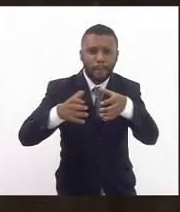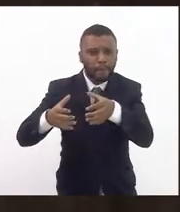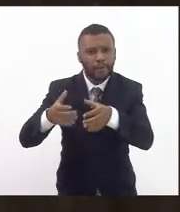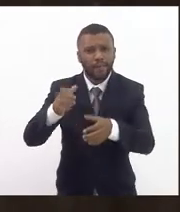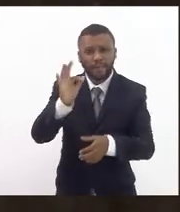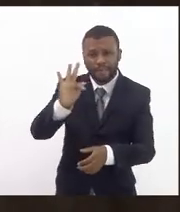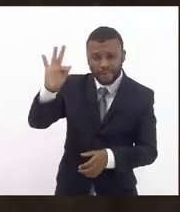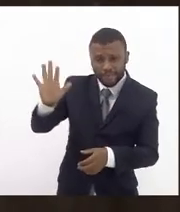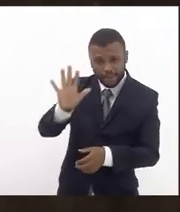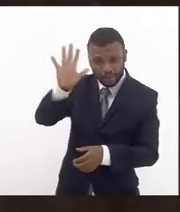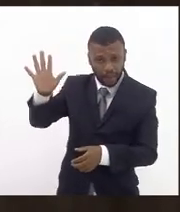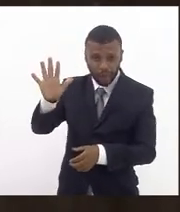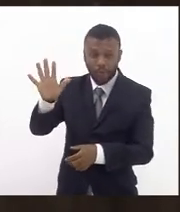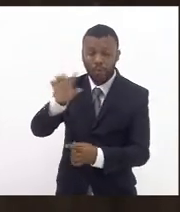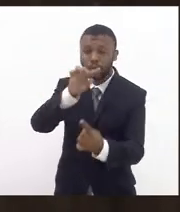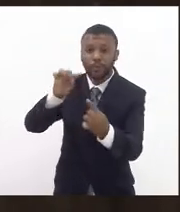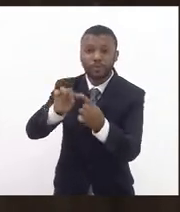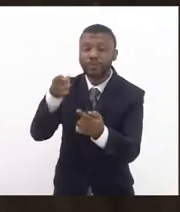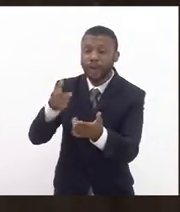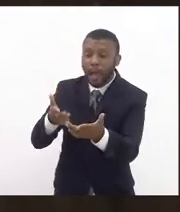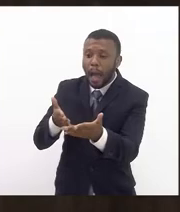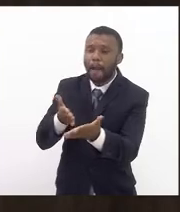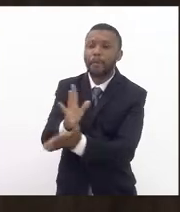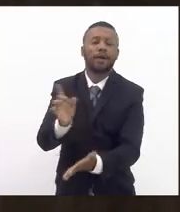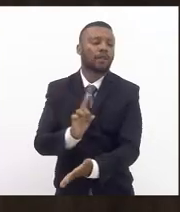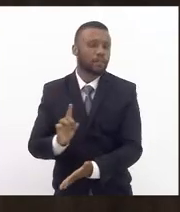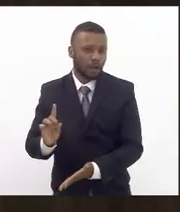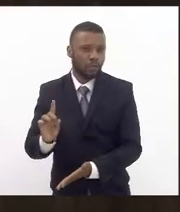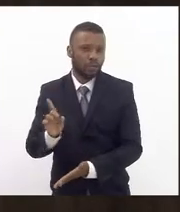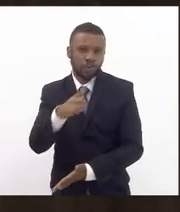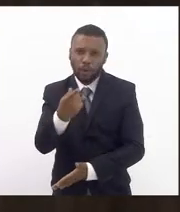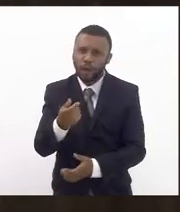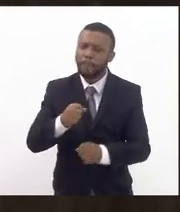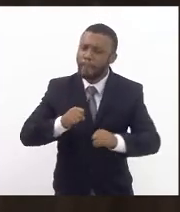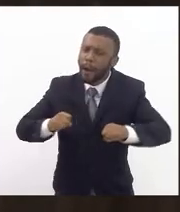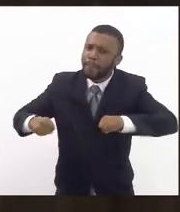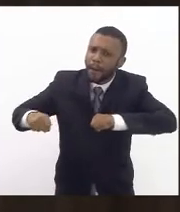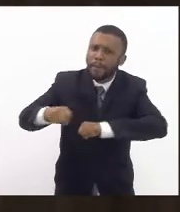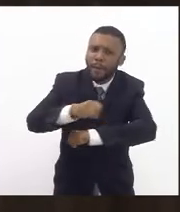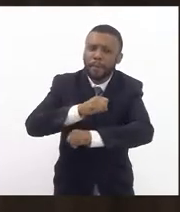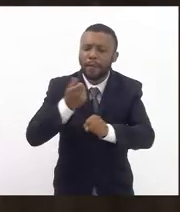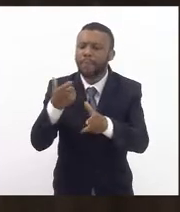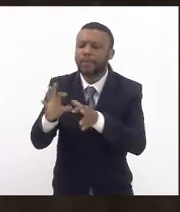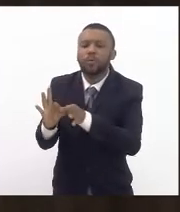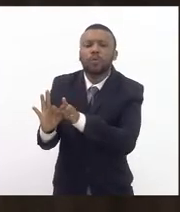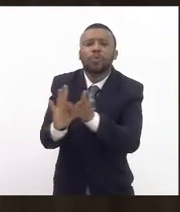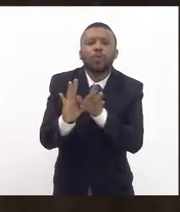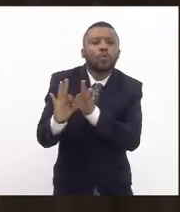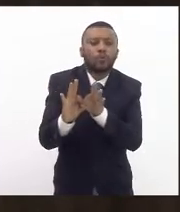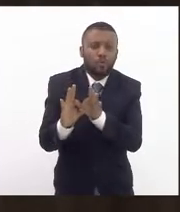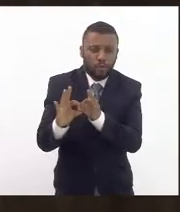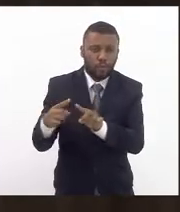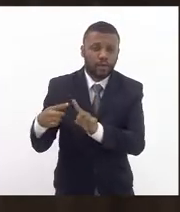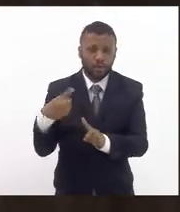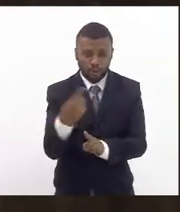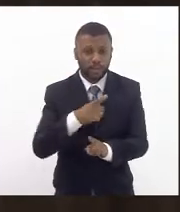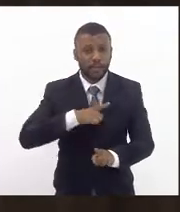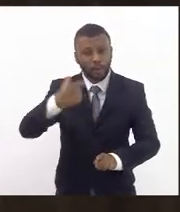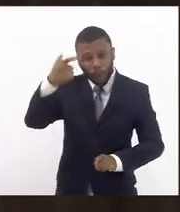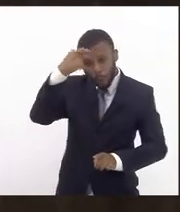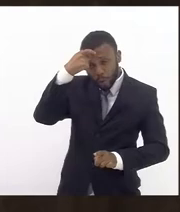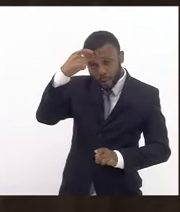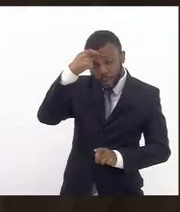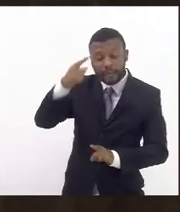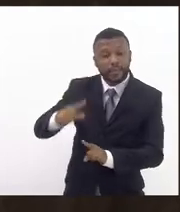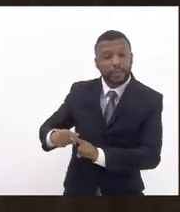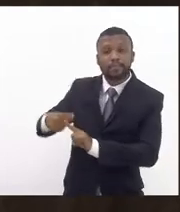aprovado. Nós precisamos lutar para que todas as peças se encaixem, Porque quando nós temos consciência e